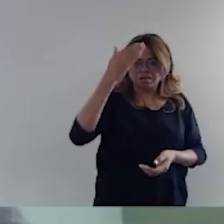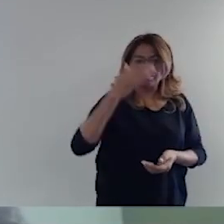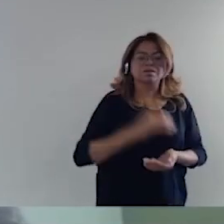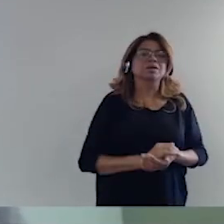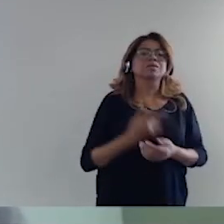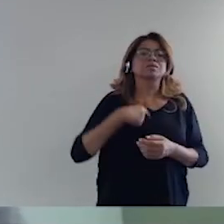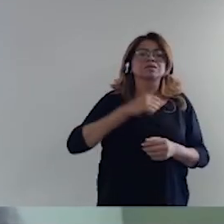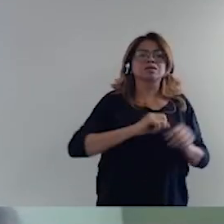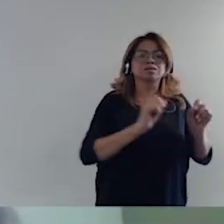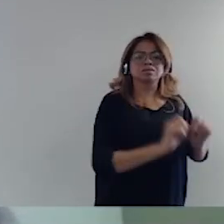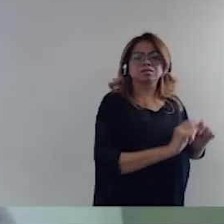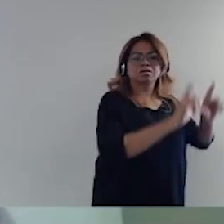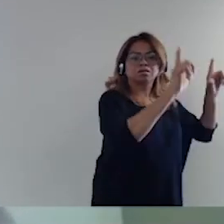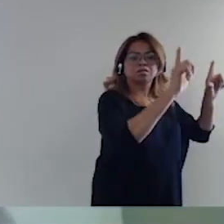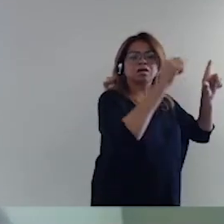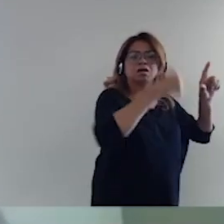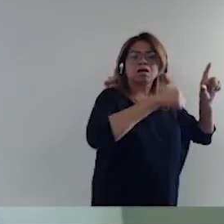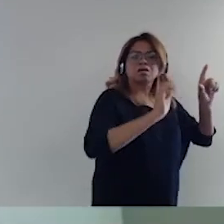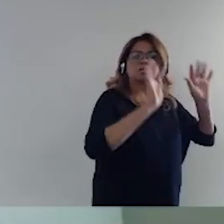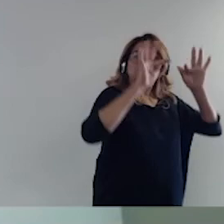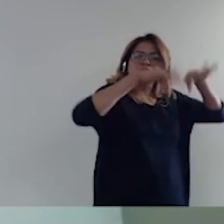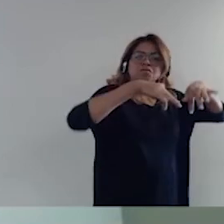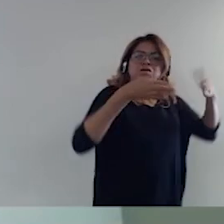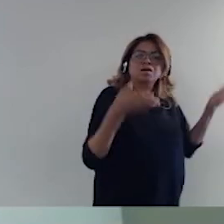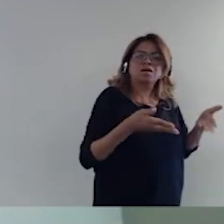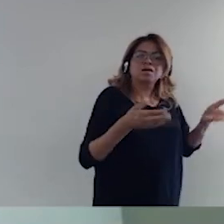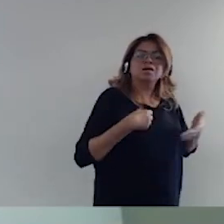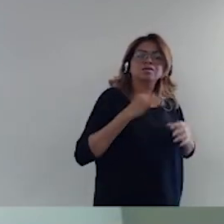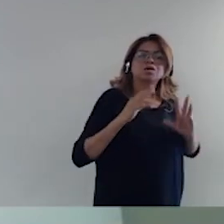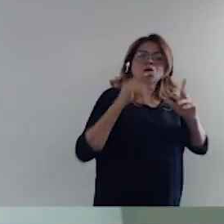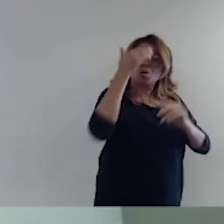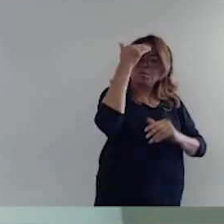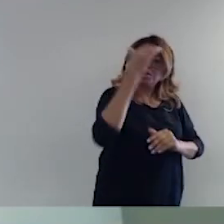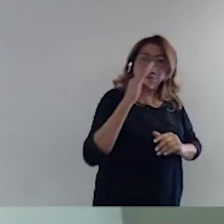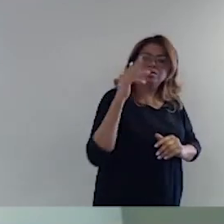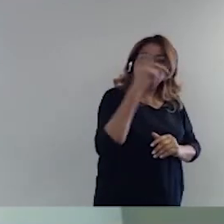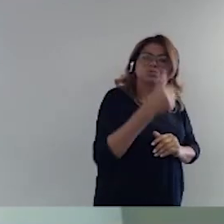e este painel finda-se por aqui. Muito obrigada a todos que nos assistiram.